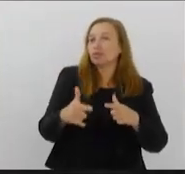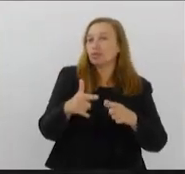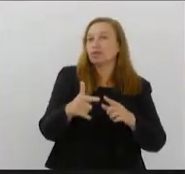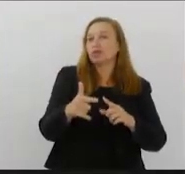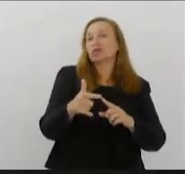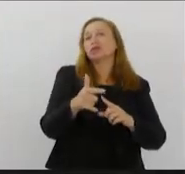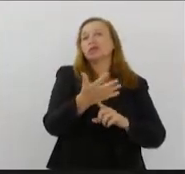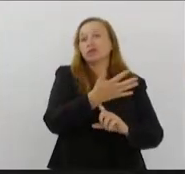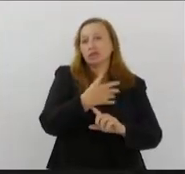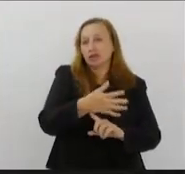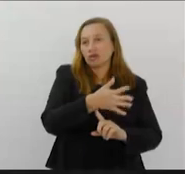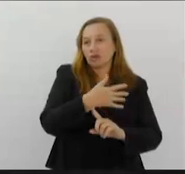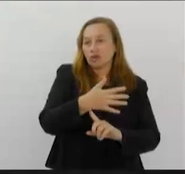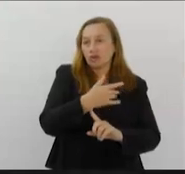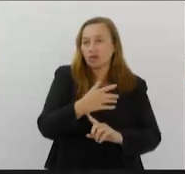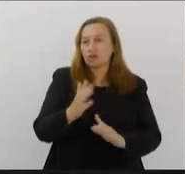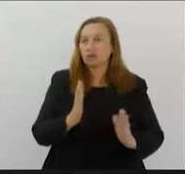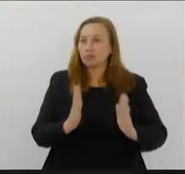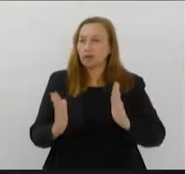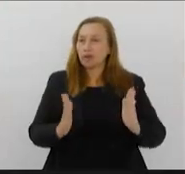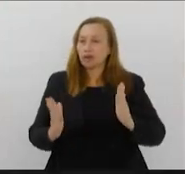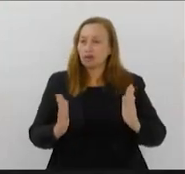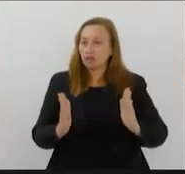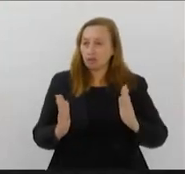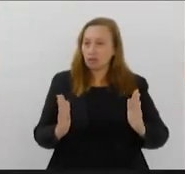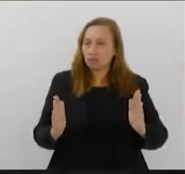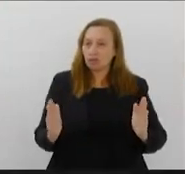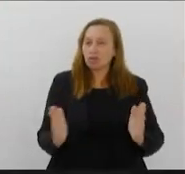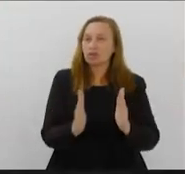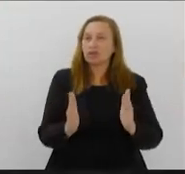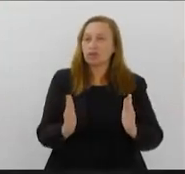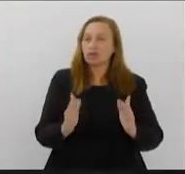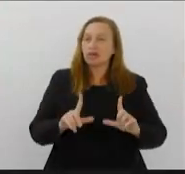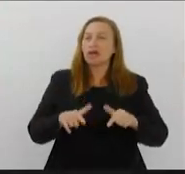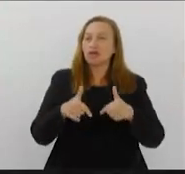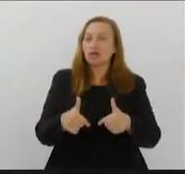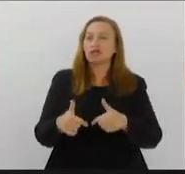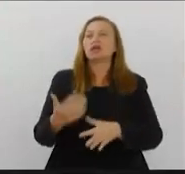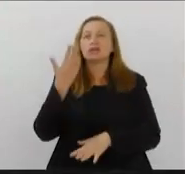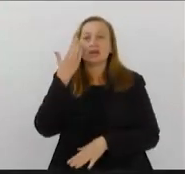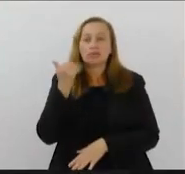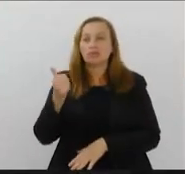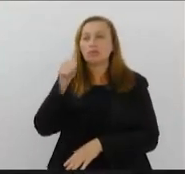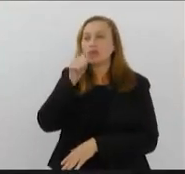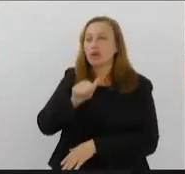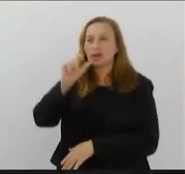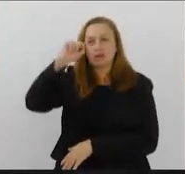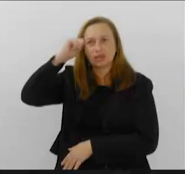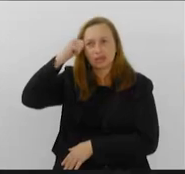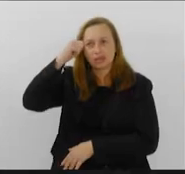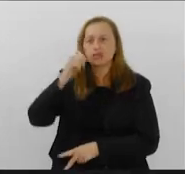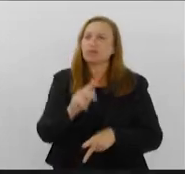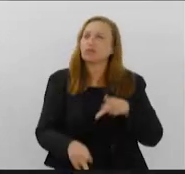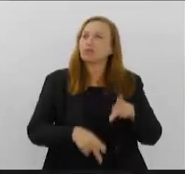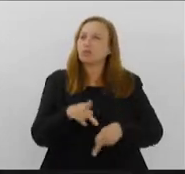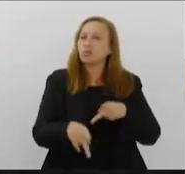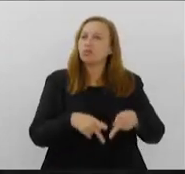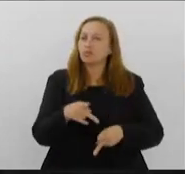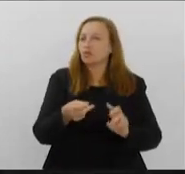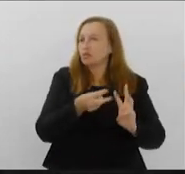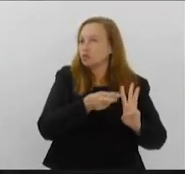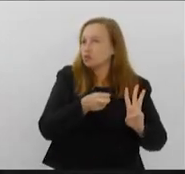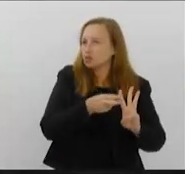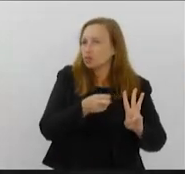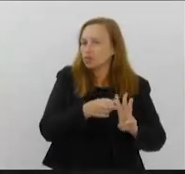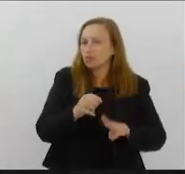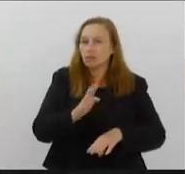curto, médio e longo prazo, mitigar esse impacto. Nós sabemos que mulheres, negras, população indígena são